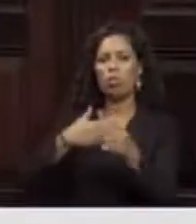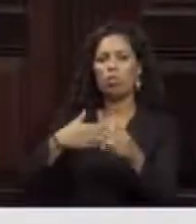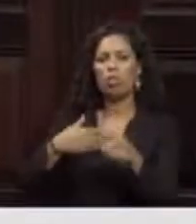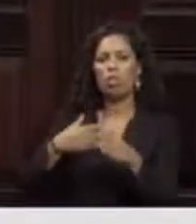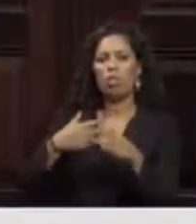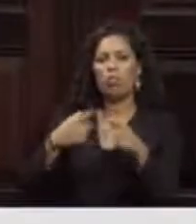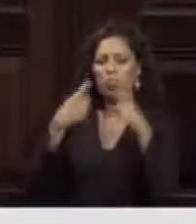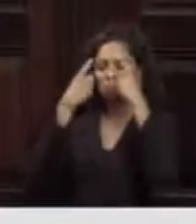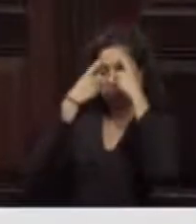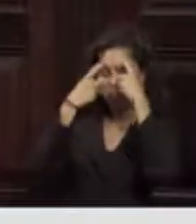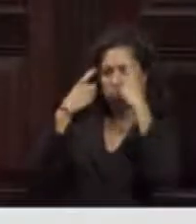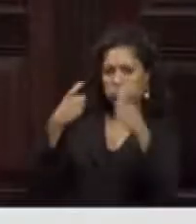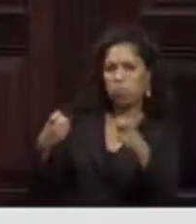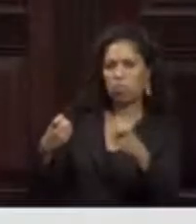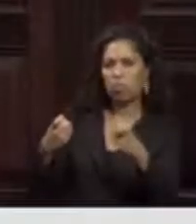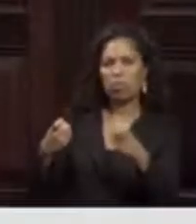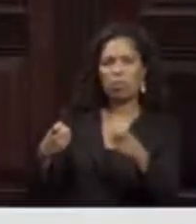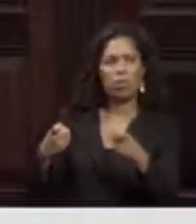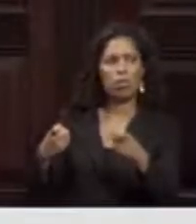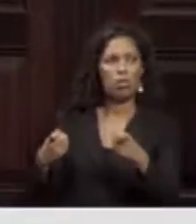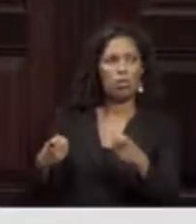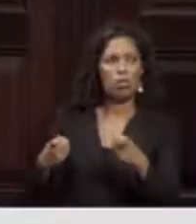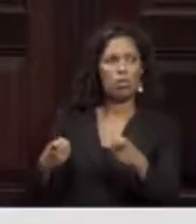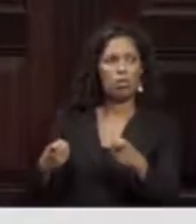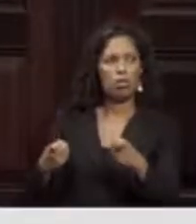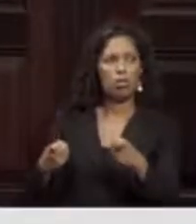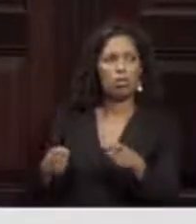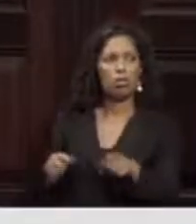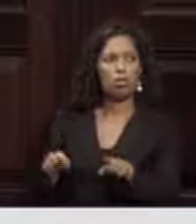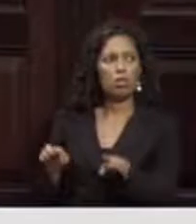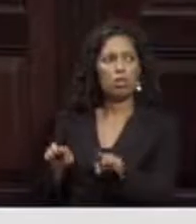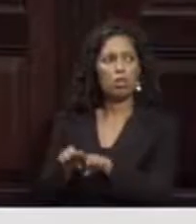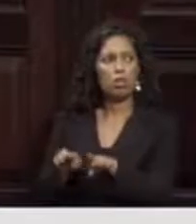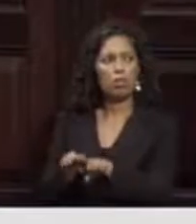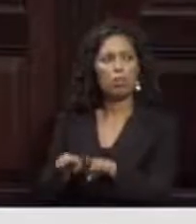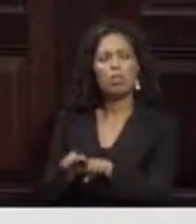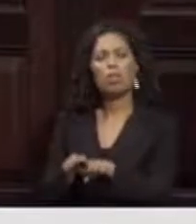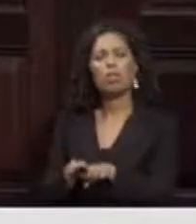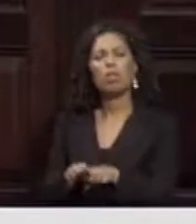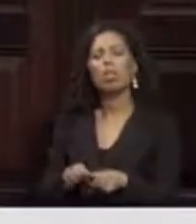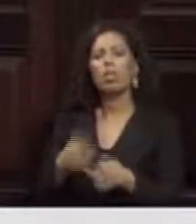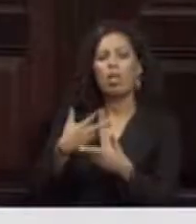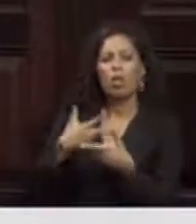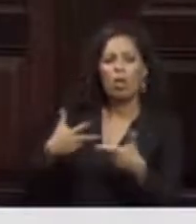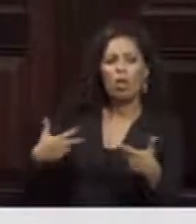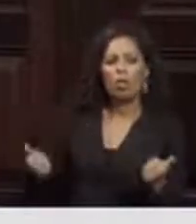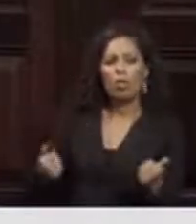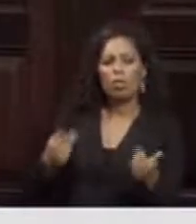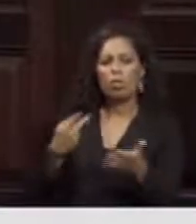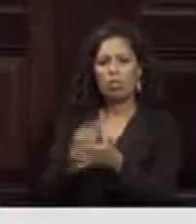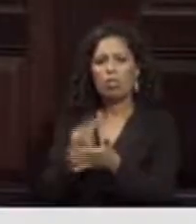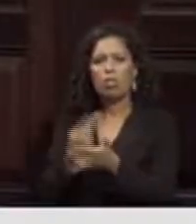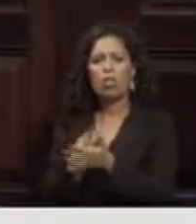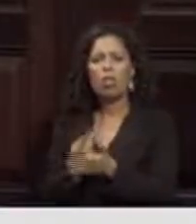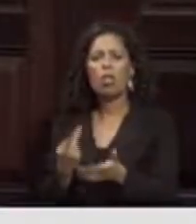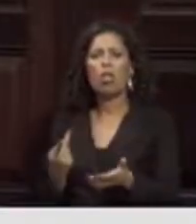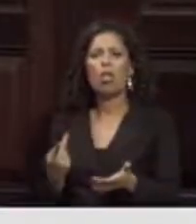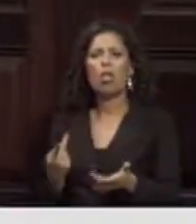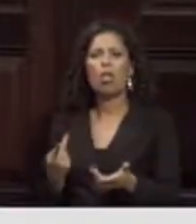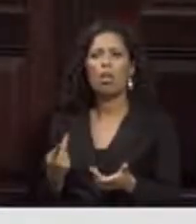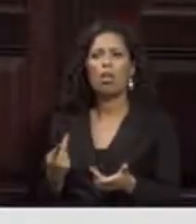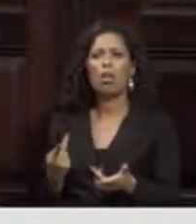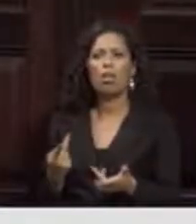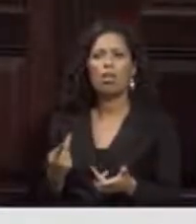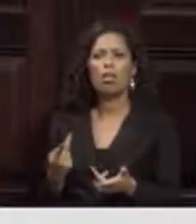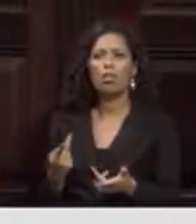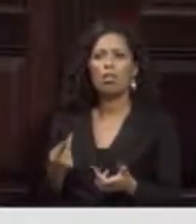violência, entre elas uma violência extremamente presente, perversamente presente na nossa sociedade, como é